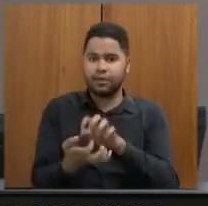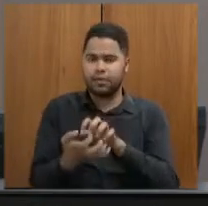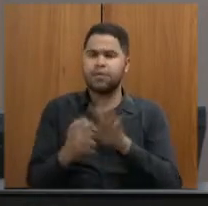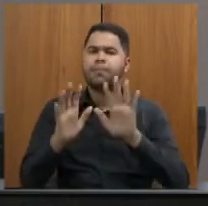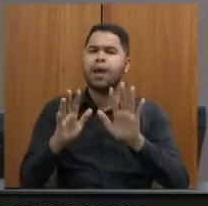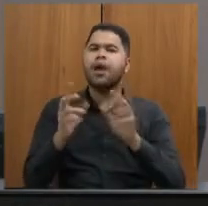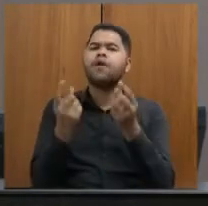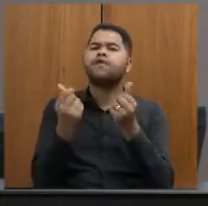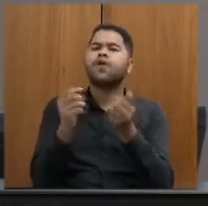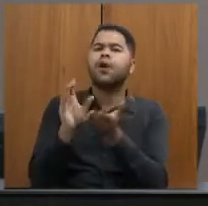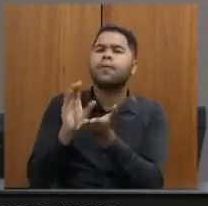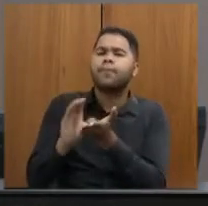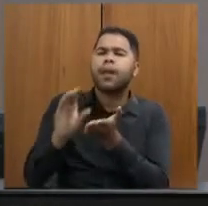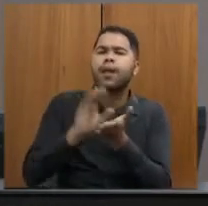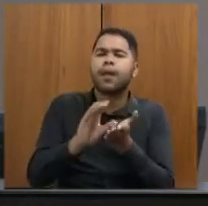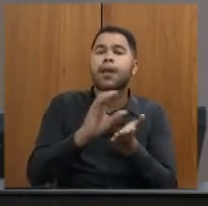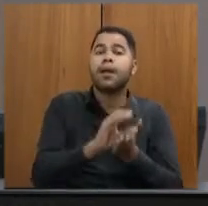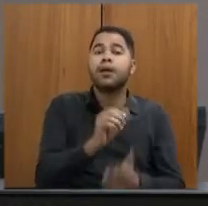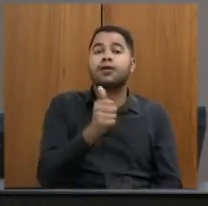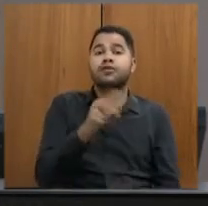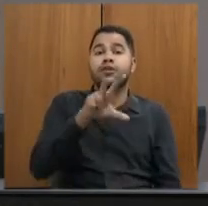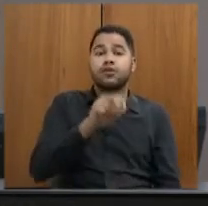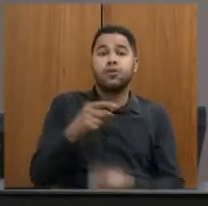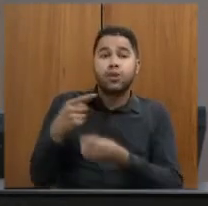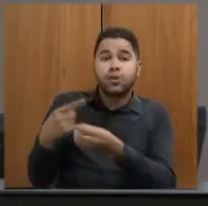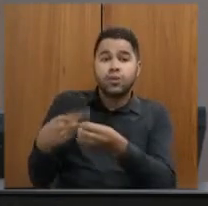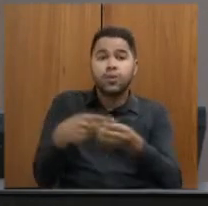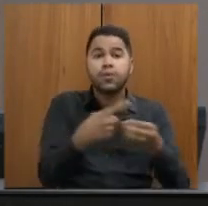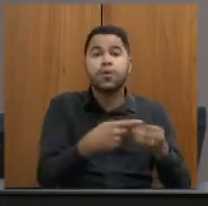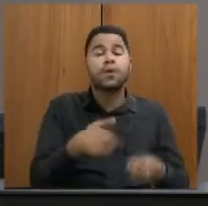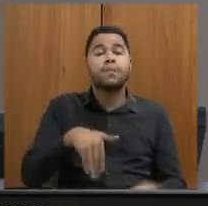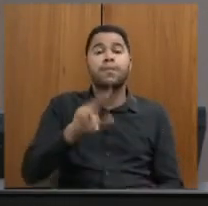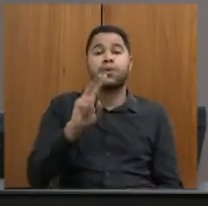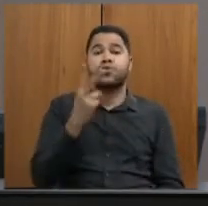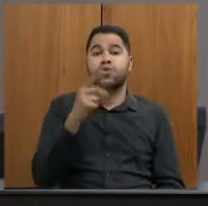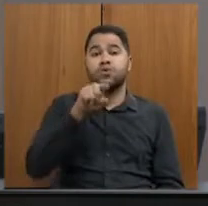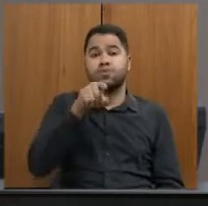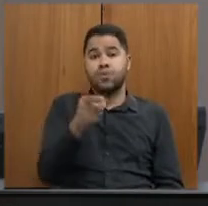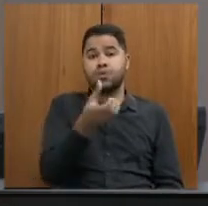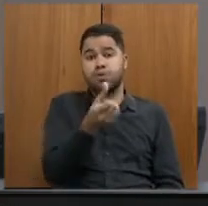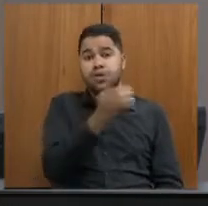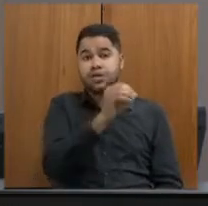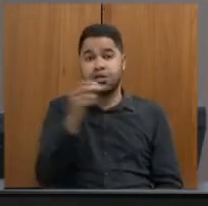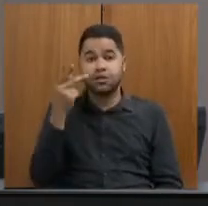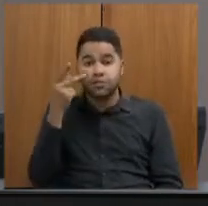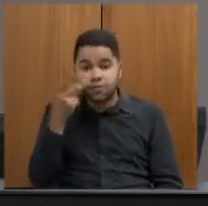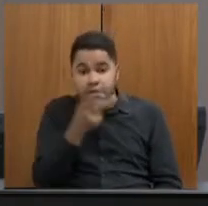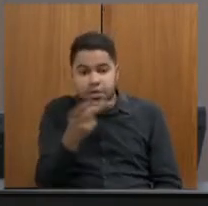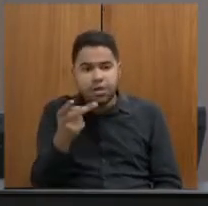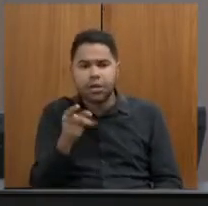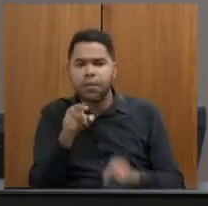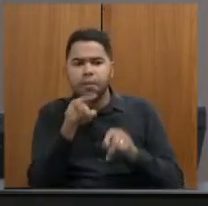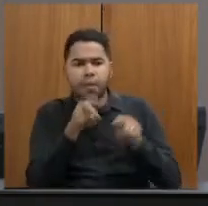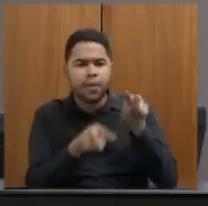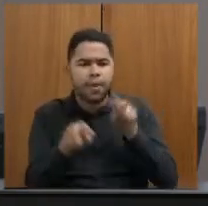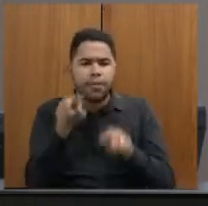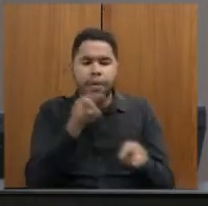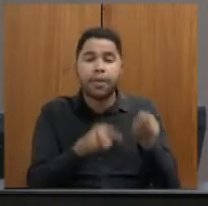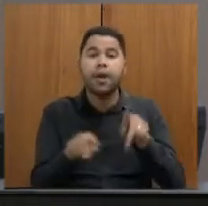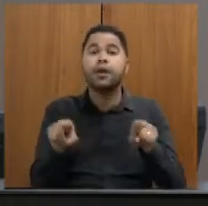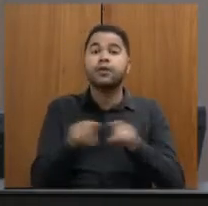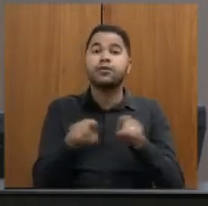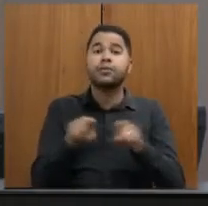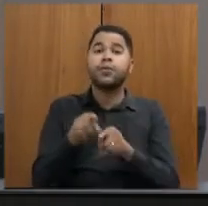valor vai custear em 150 municípios mais de 2.600 visitas técnicas e